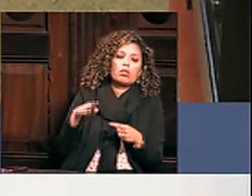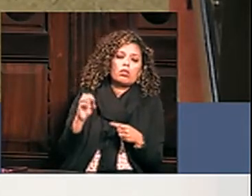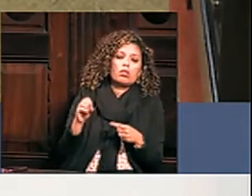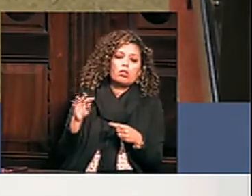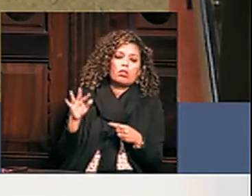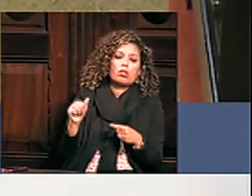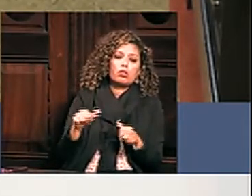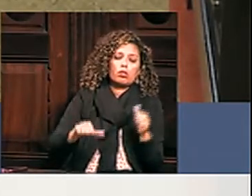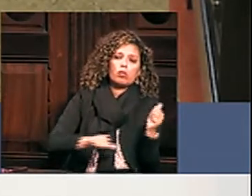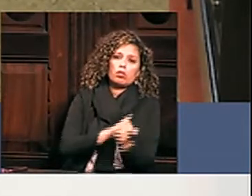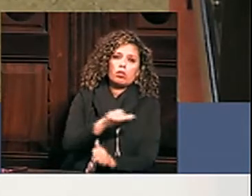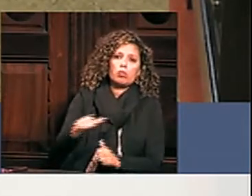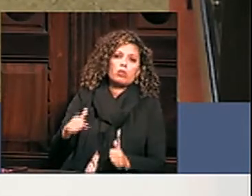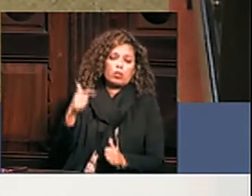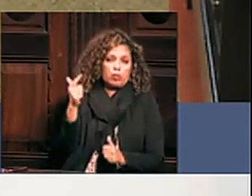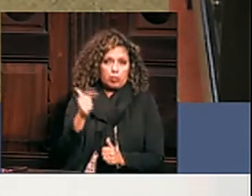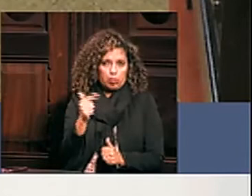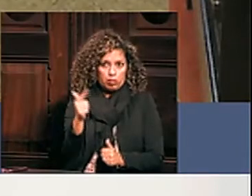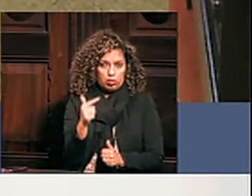12, você vai